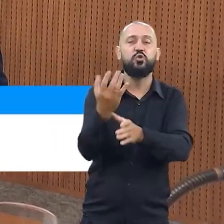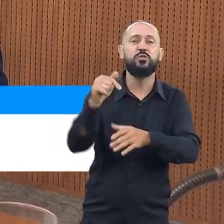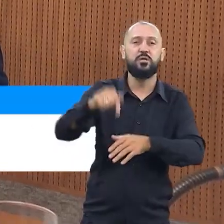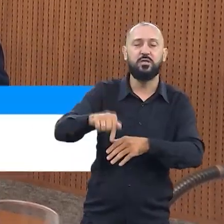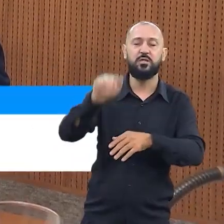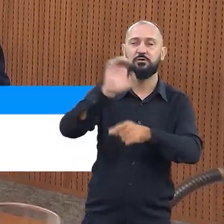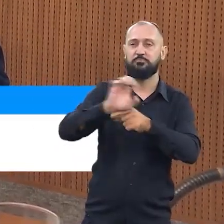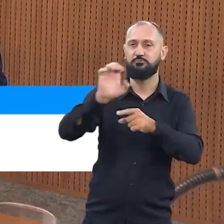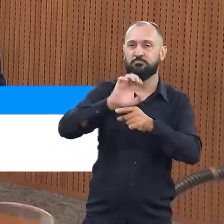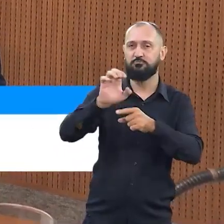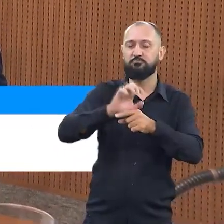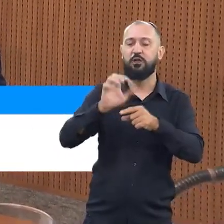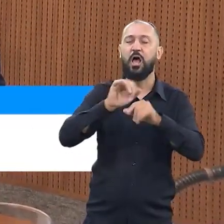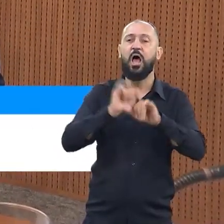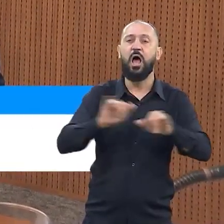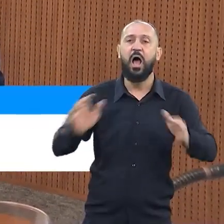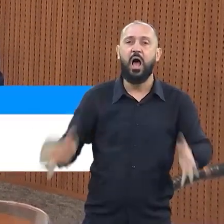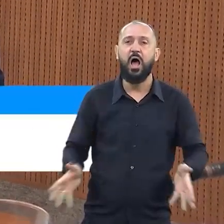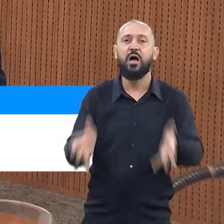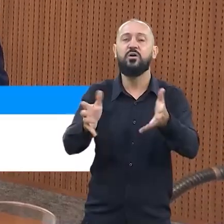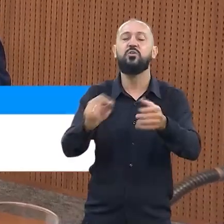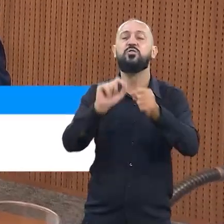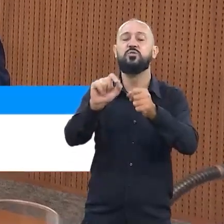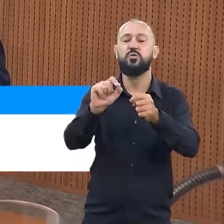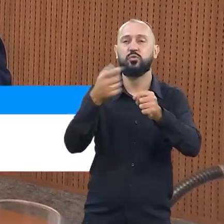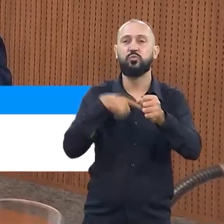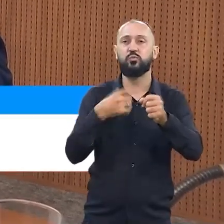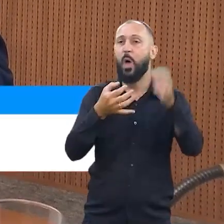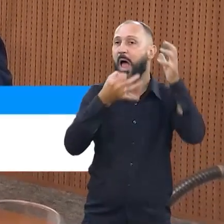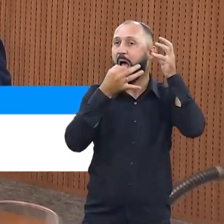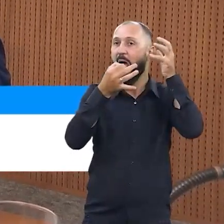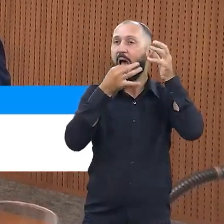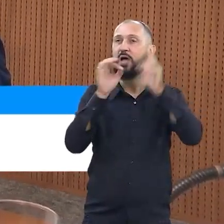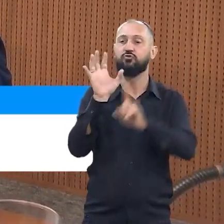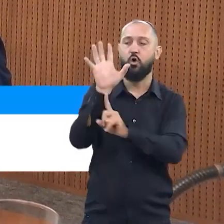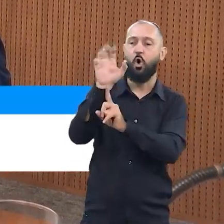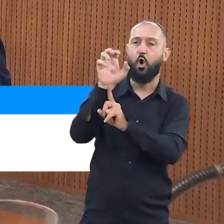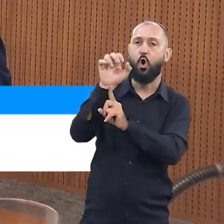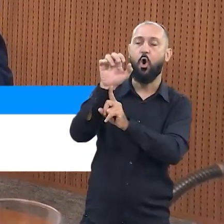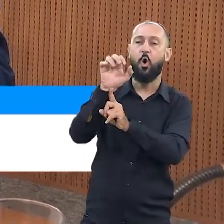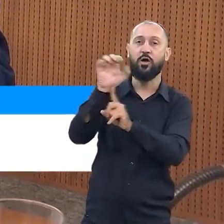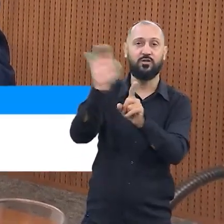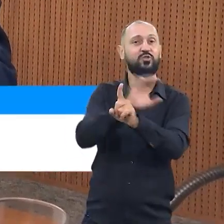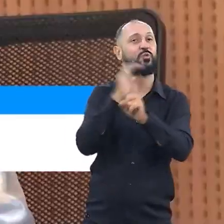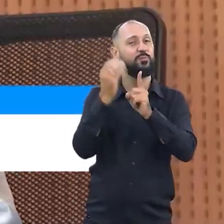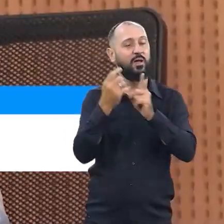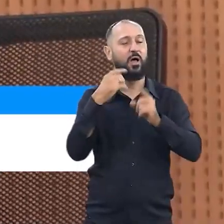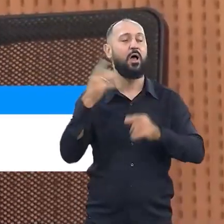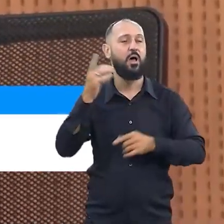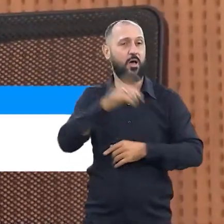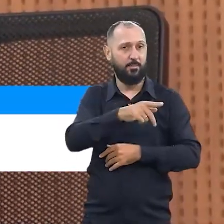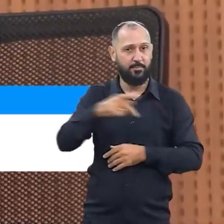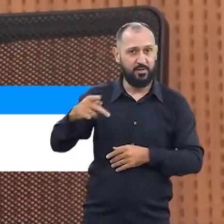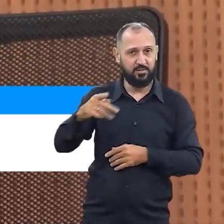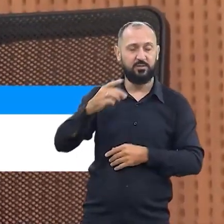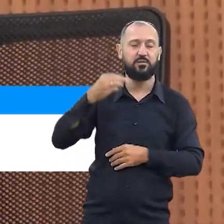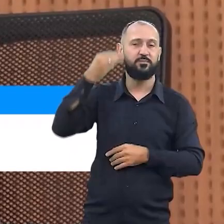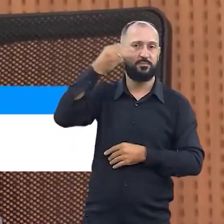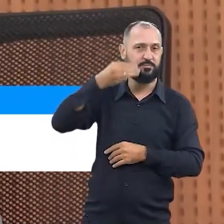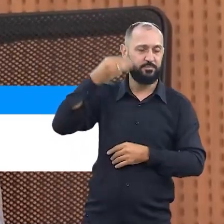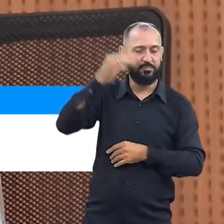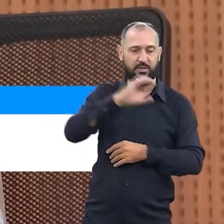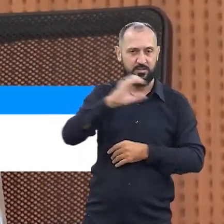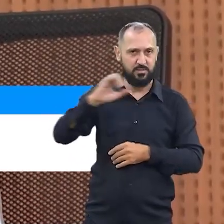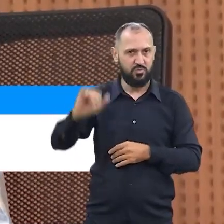e institui no âmbito estadual ações de incentivo ao serviço de radiodifusão comunitária. A presidente da